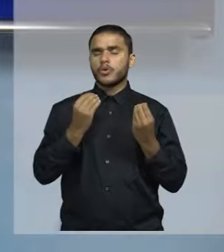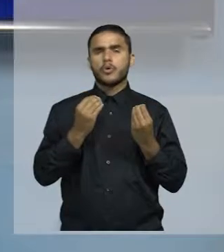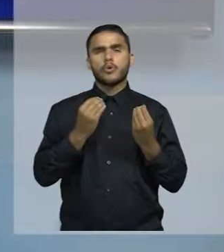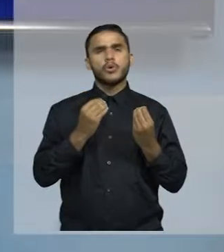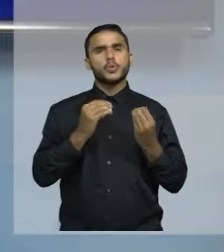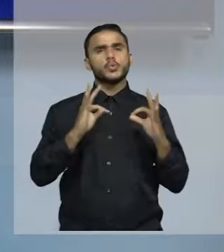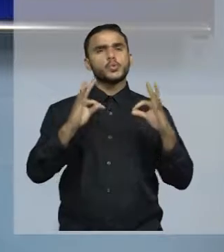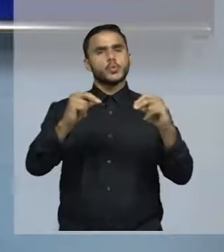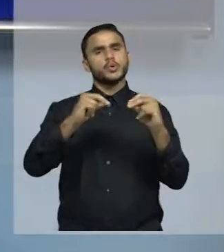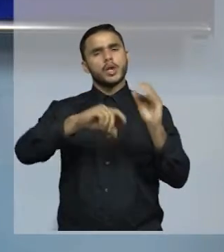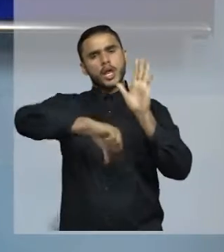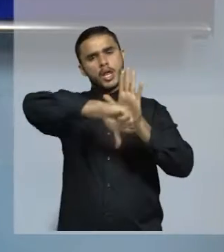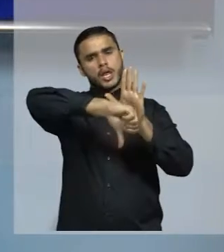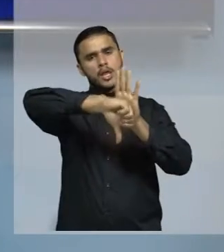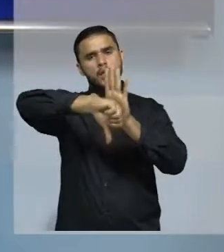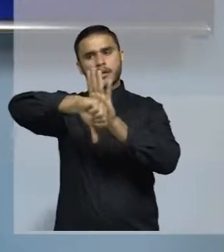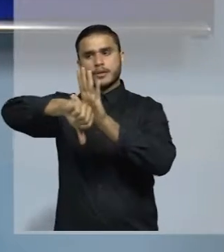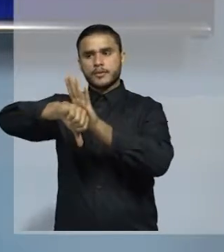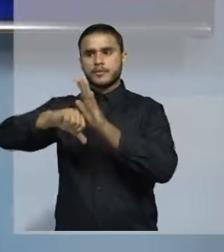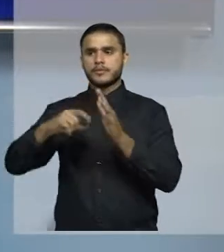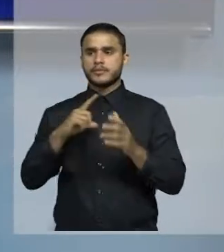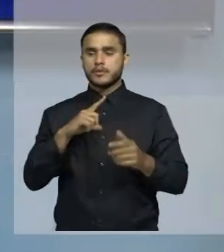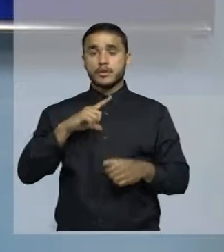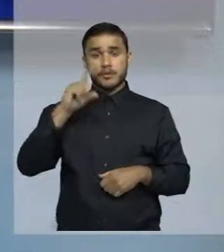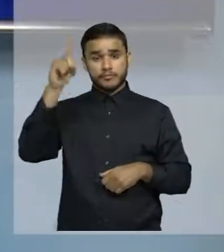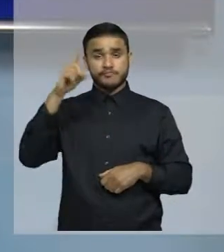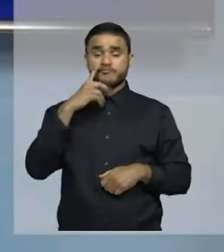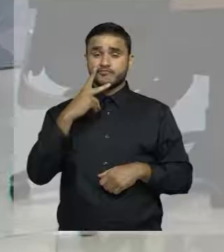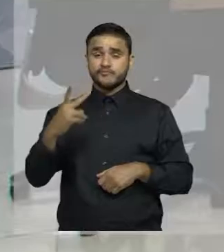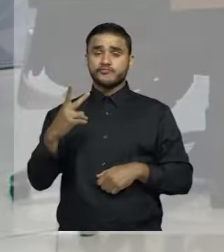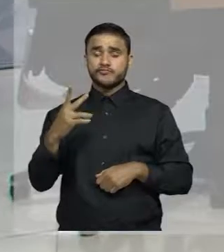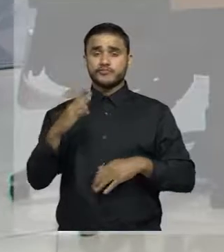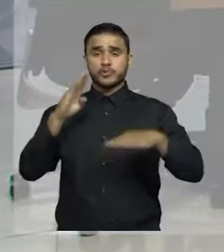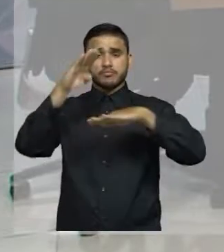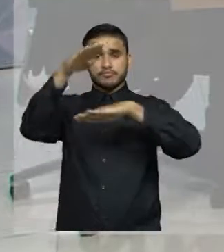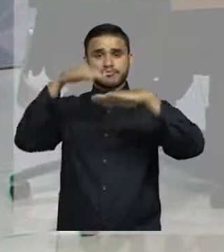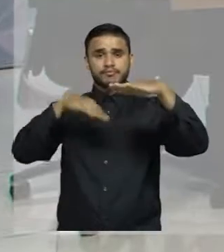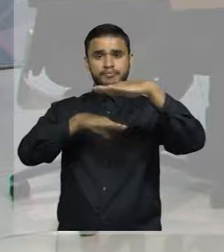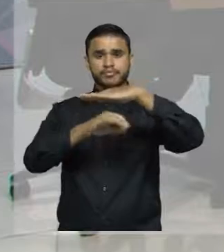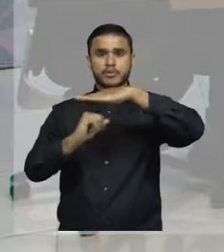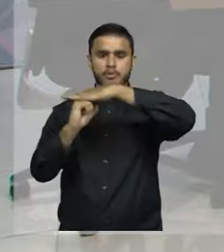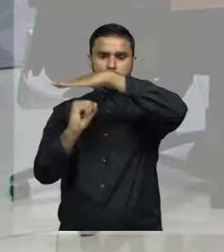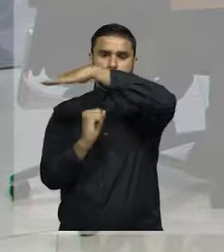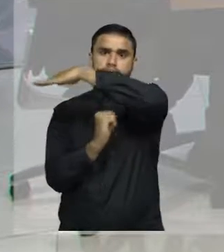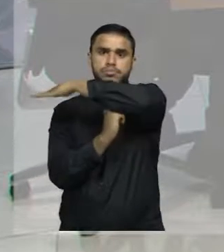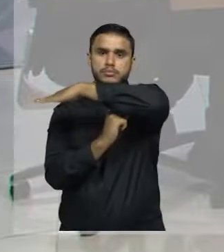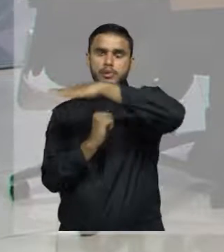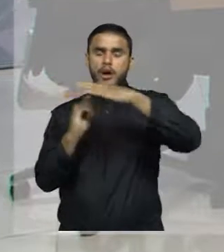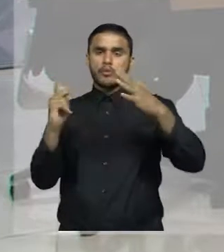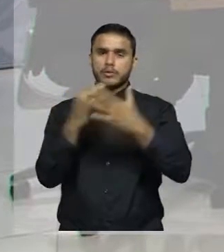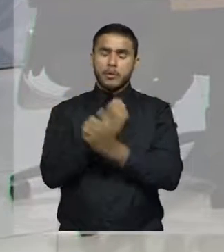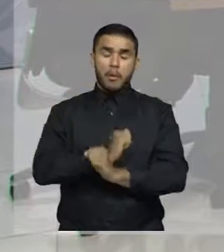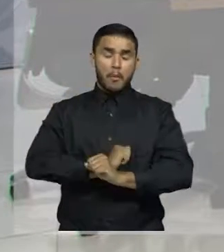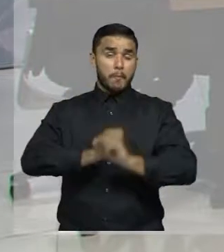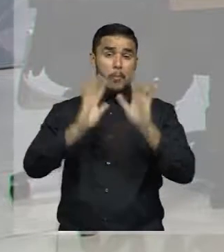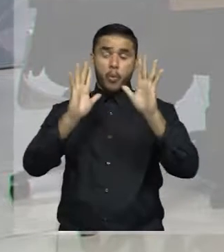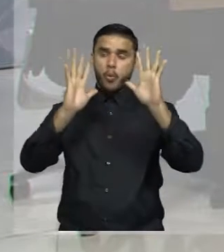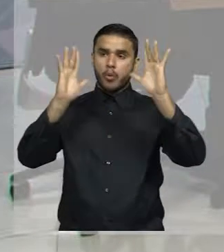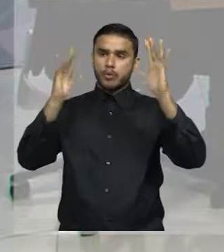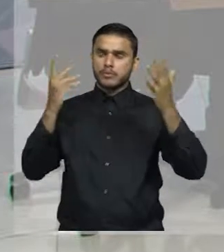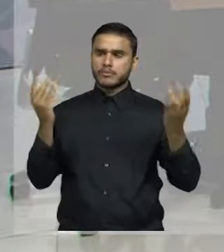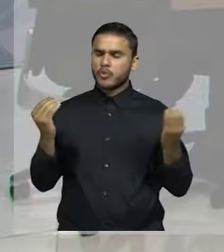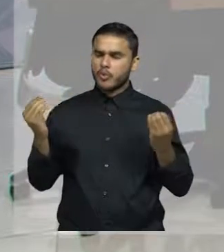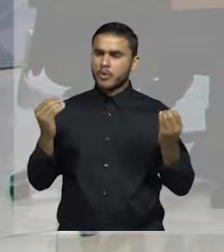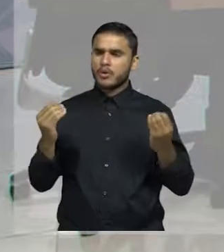essa discussão agora, depois do atentado aí ao viaduto, se isso é terrorismo ou se isso é dano